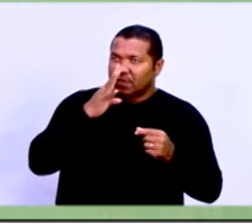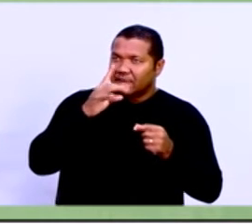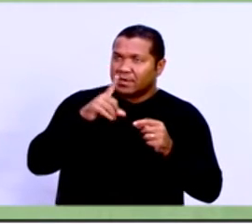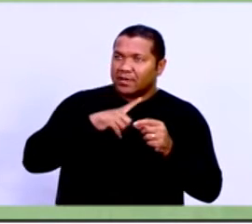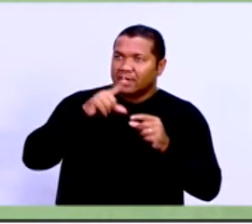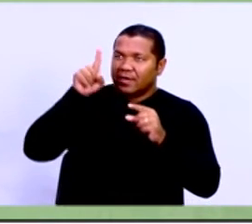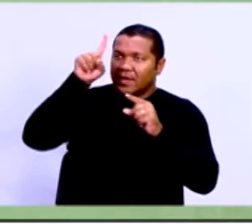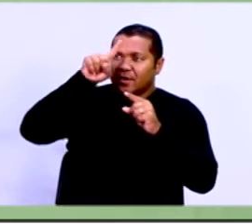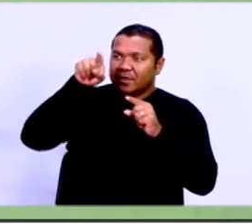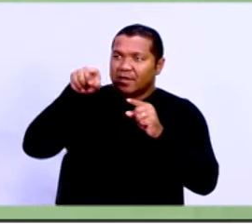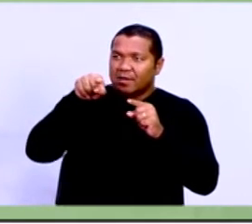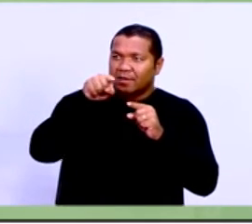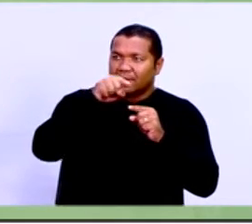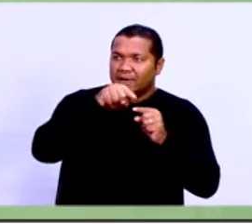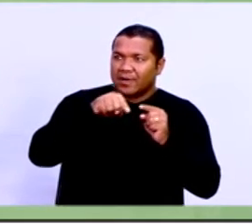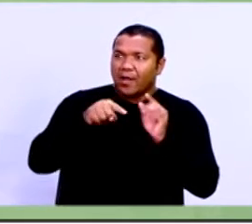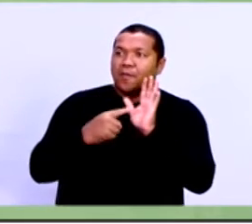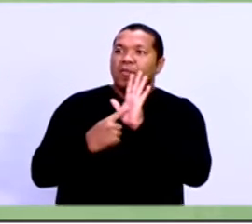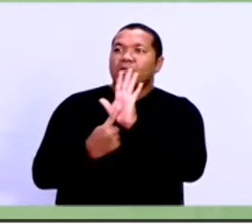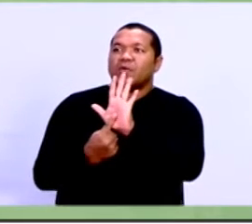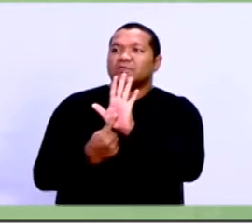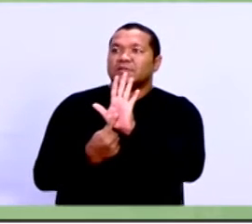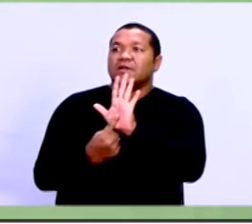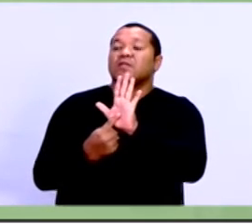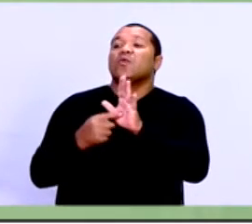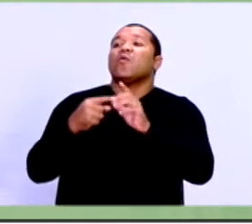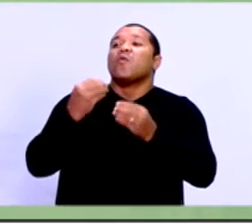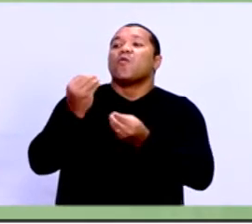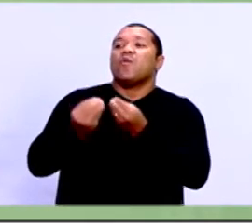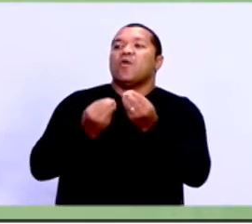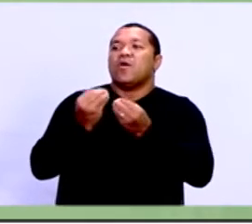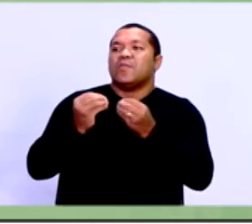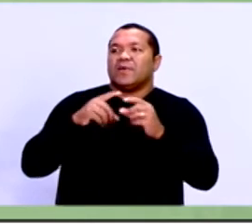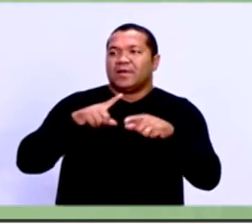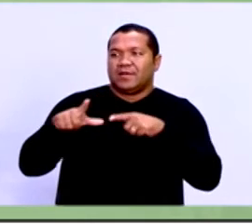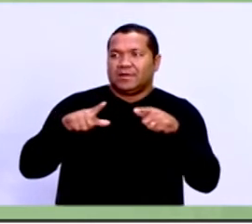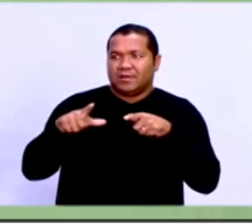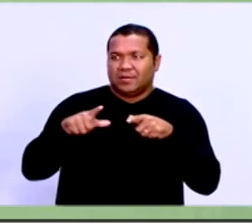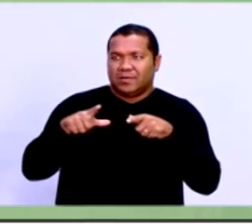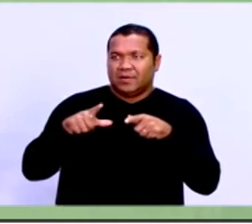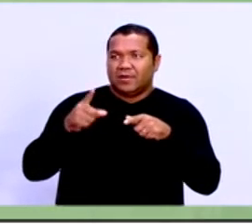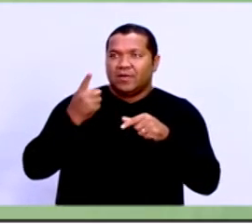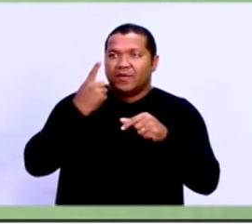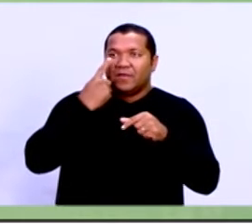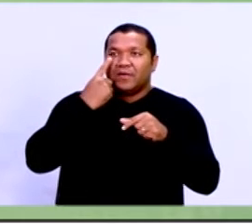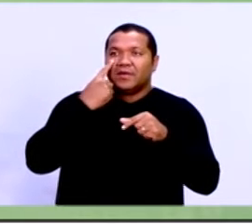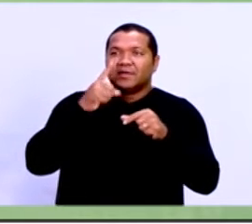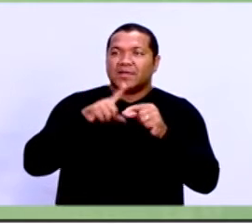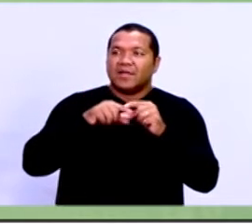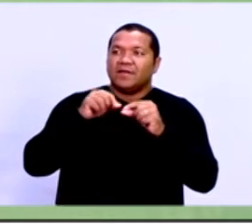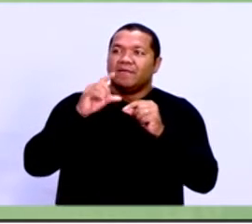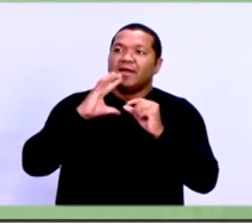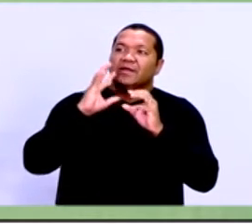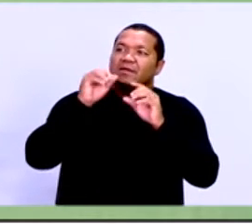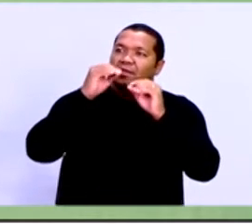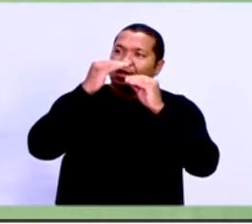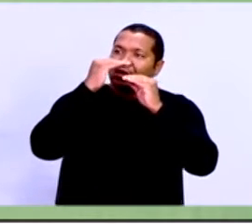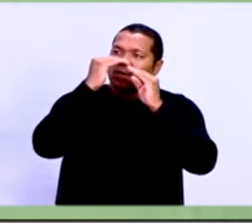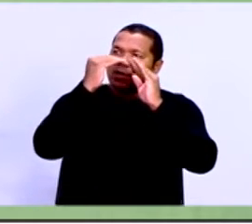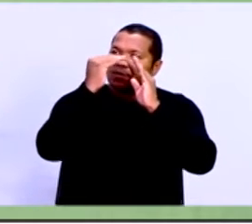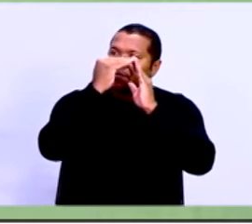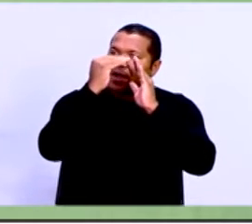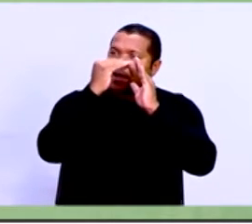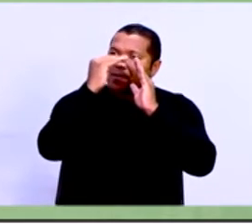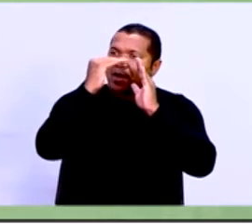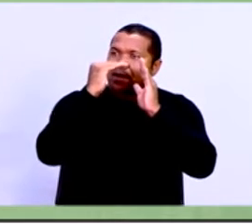linha aqui ó aqui é o teste sendo executado ou seja ele varre todo o meu script e ele vai